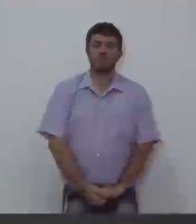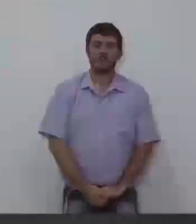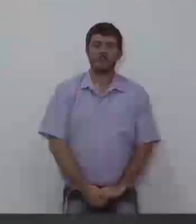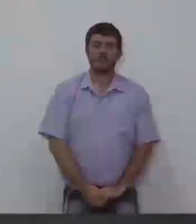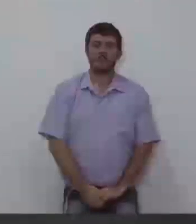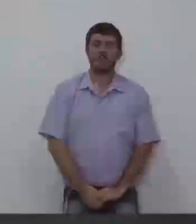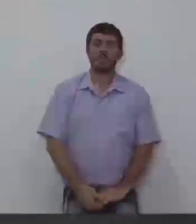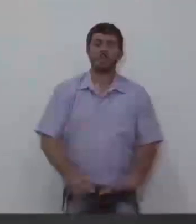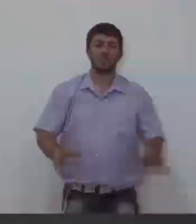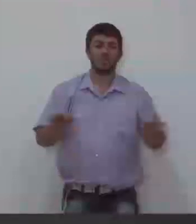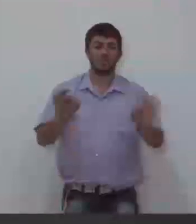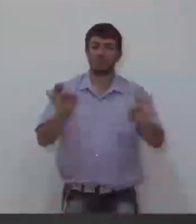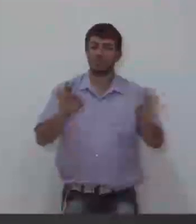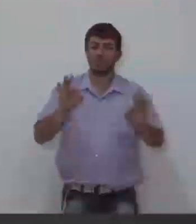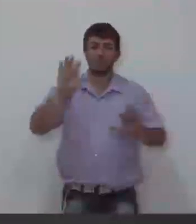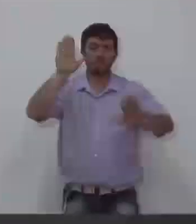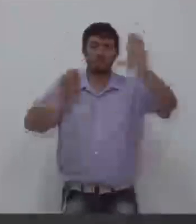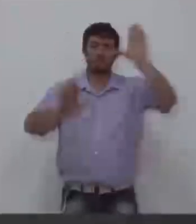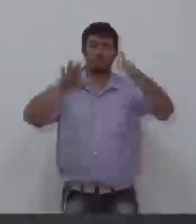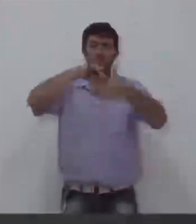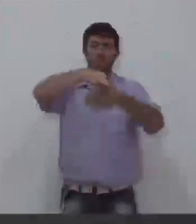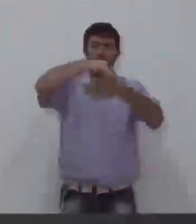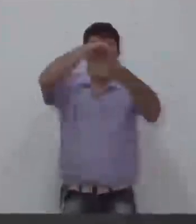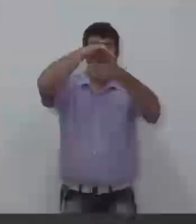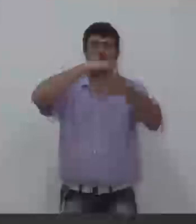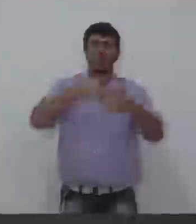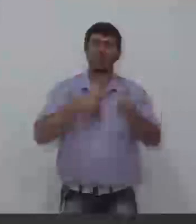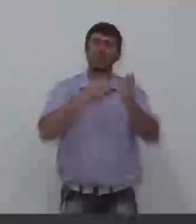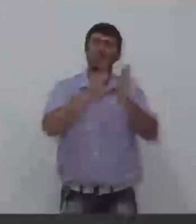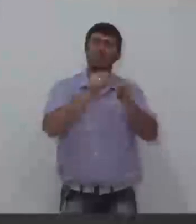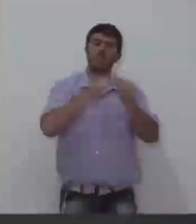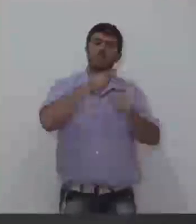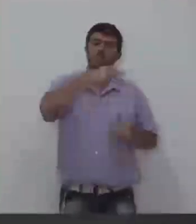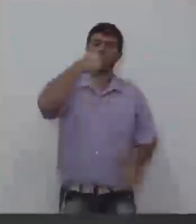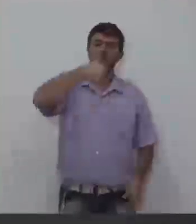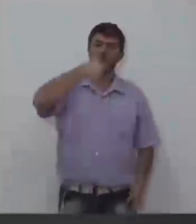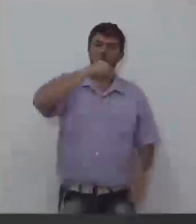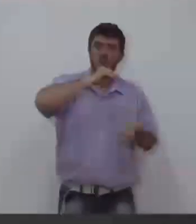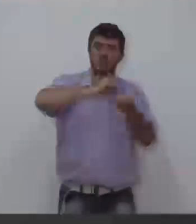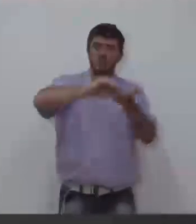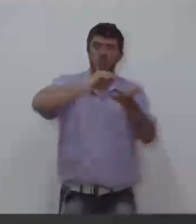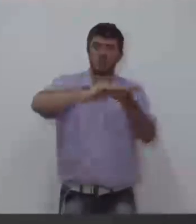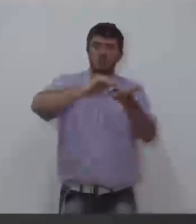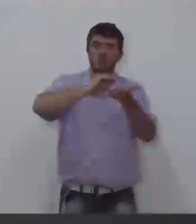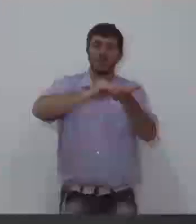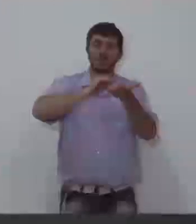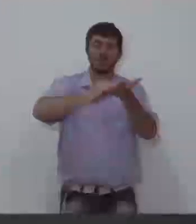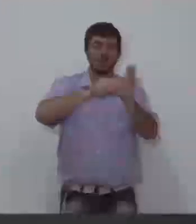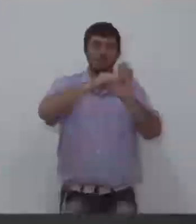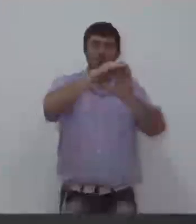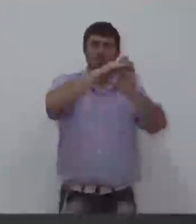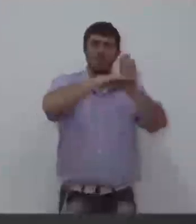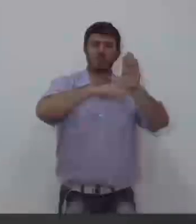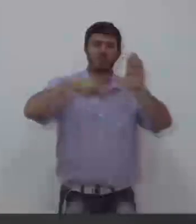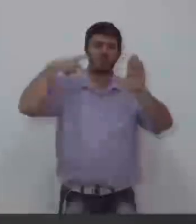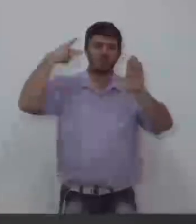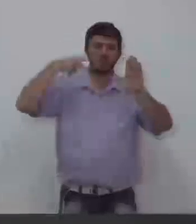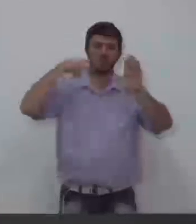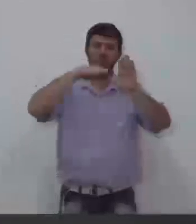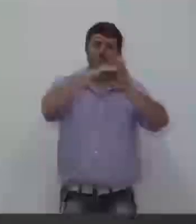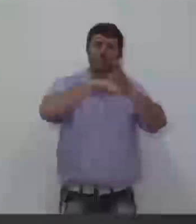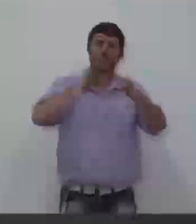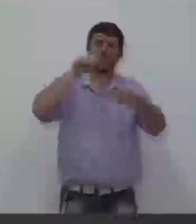Não havendo nenhuma manifestação de lideranças, solicito ao primeiro-secretário que proceda a chamada dos vereadores e vereadoras para a votação